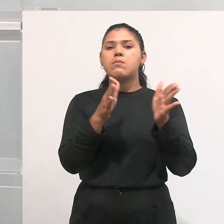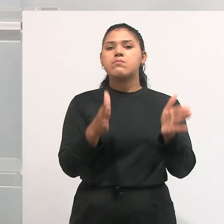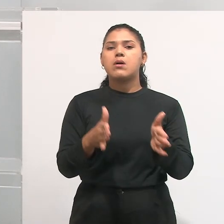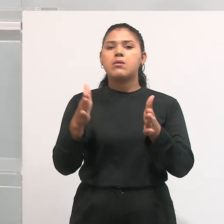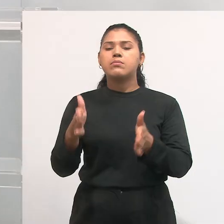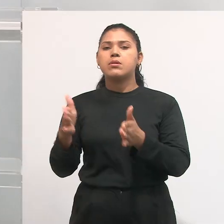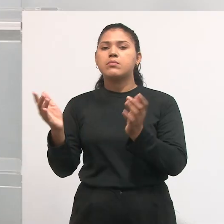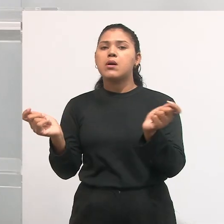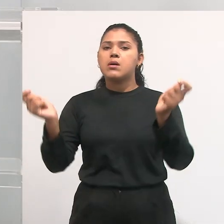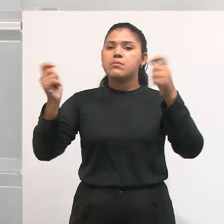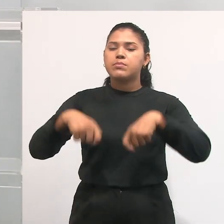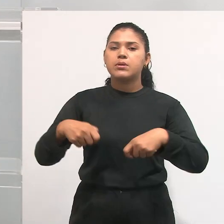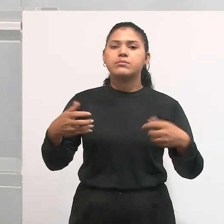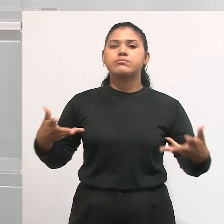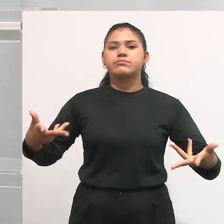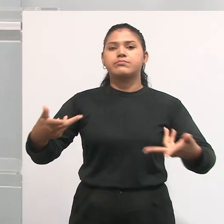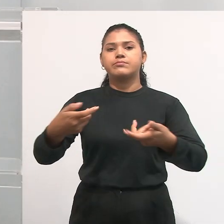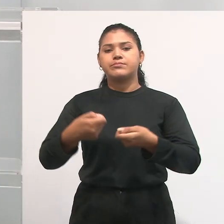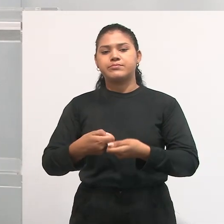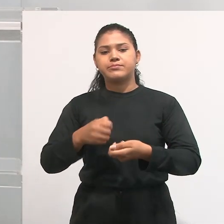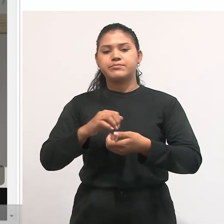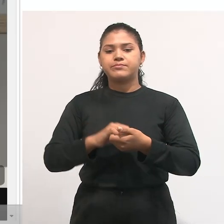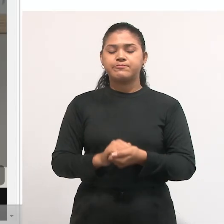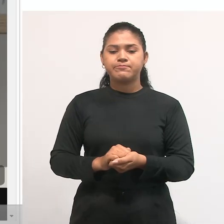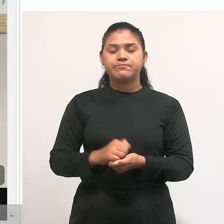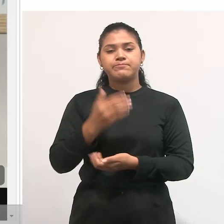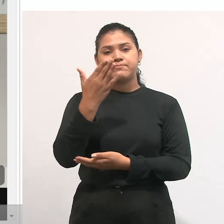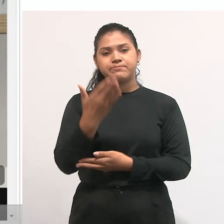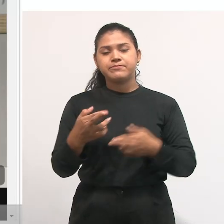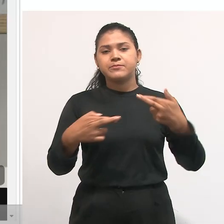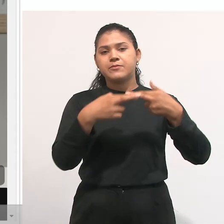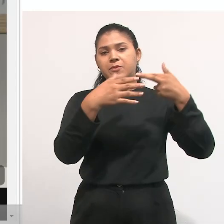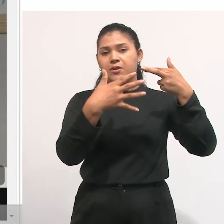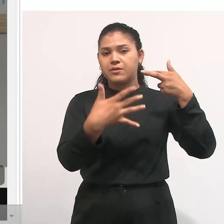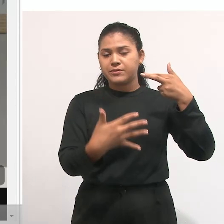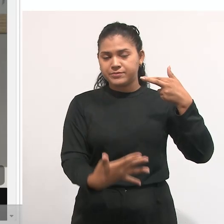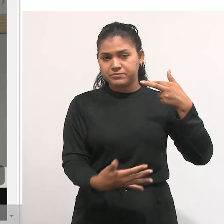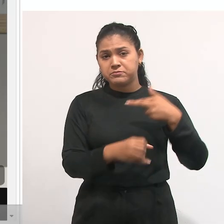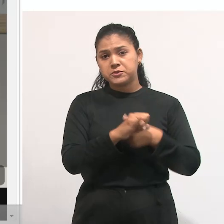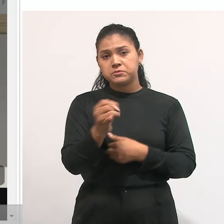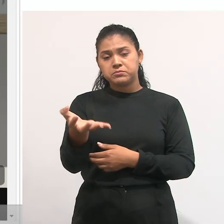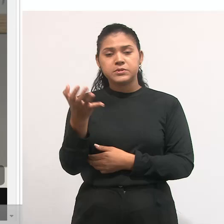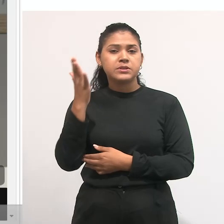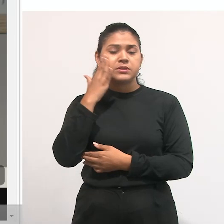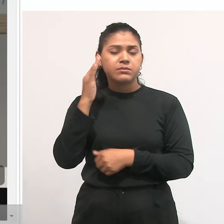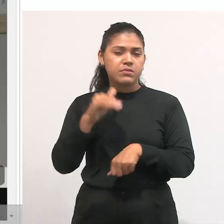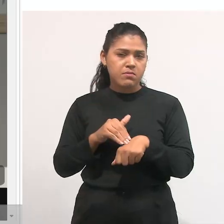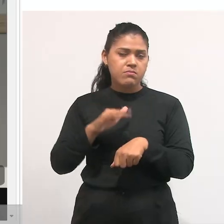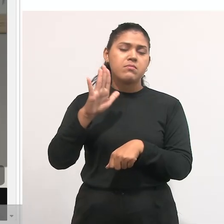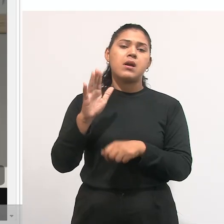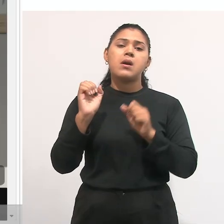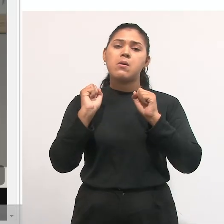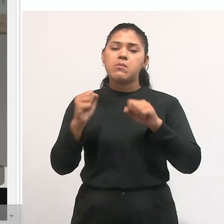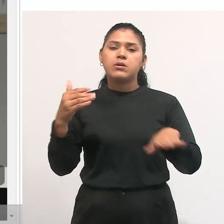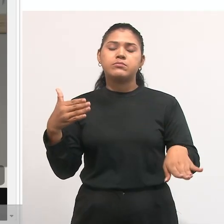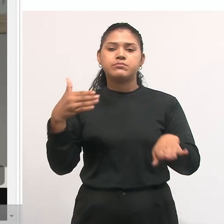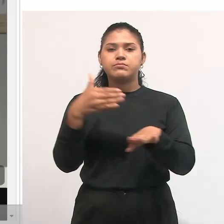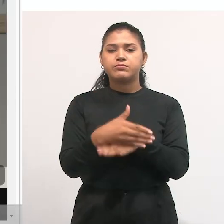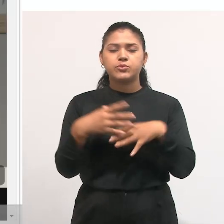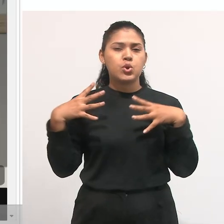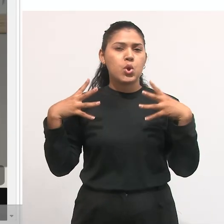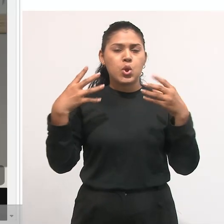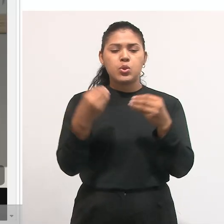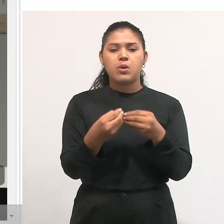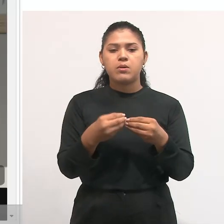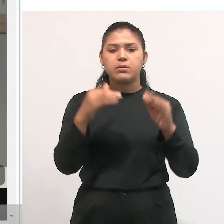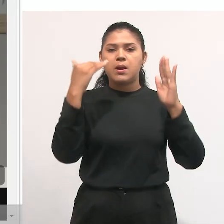por competências e habilidades. Então, e essas são as nossas referências. Se você quiser saber mais, claro, todas essas